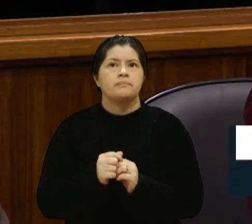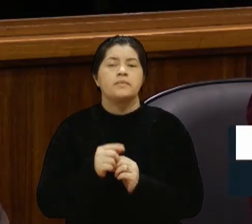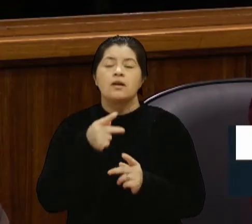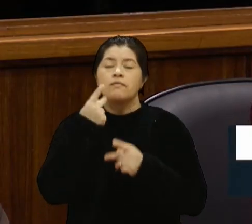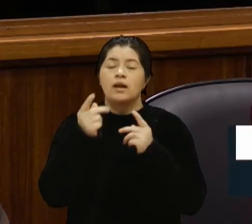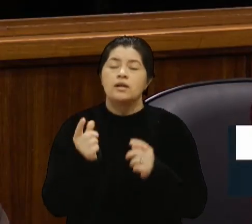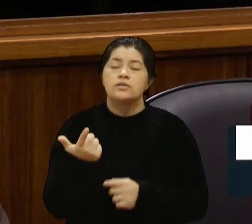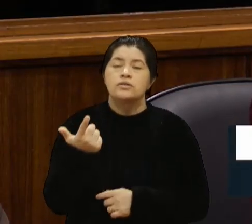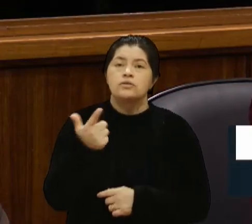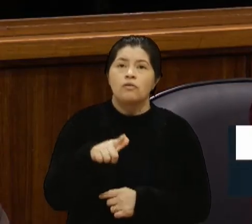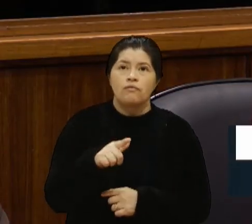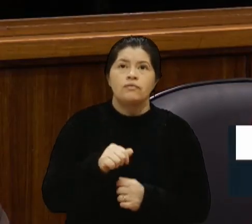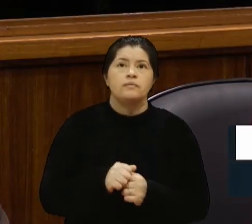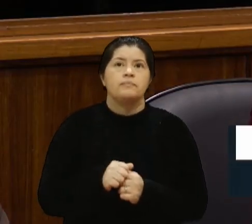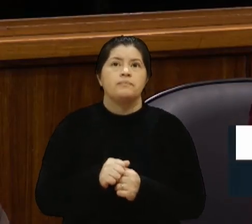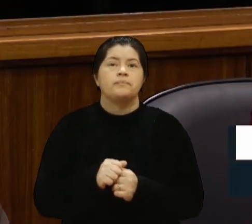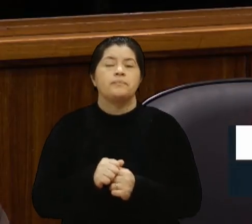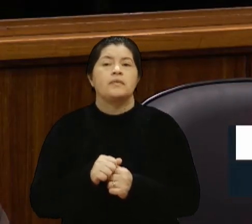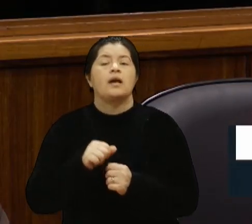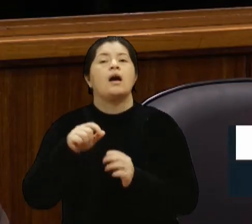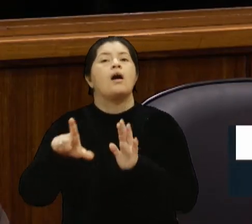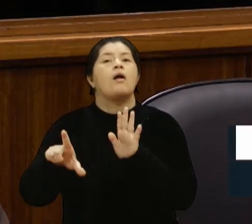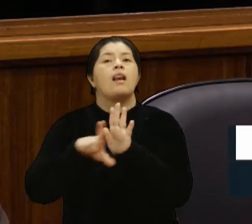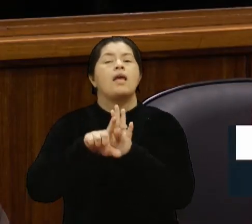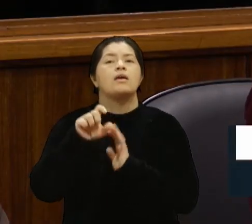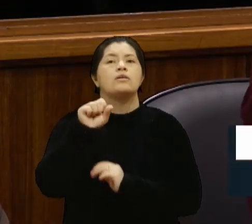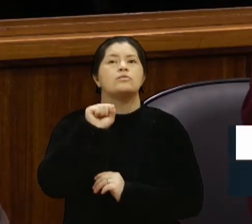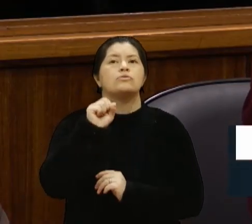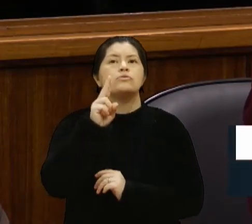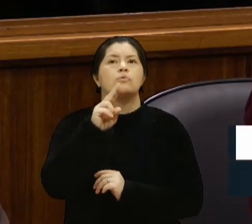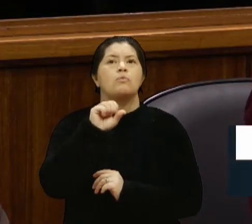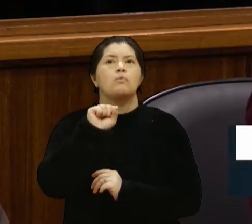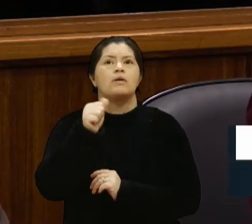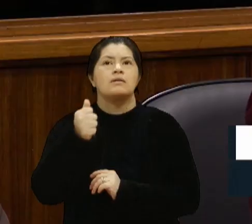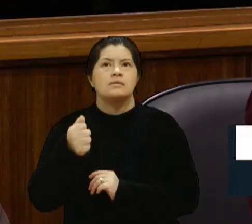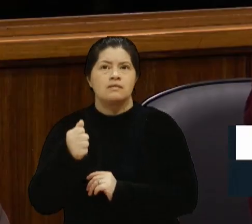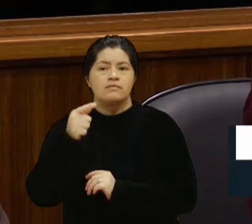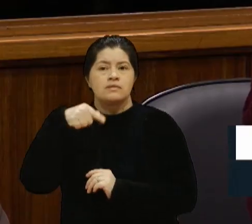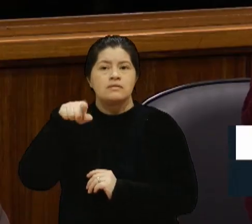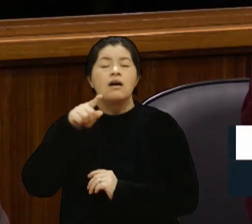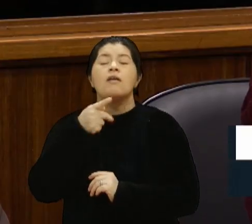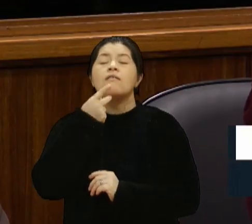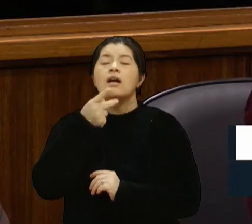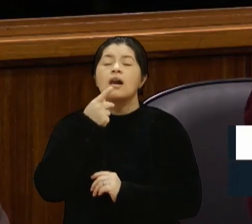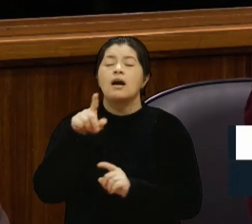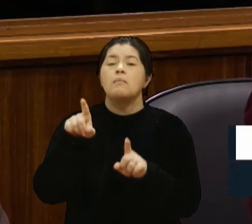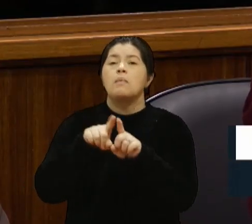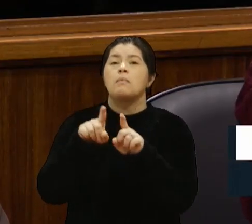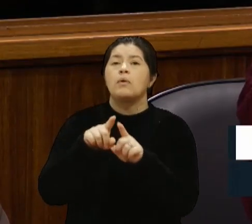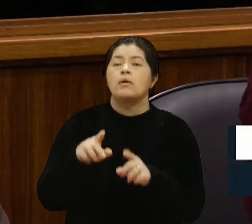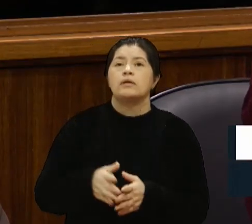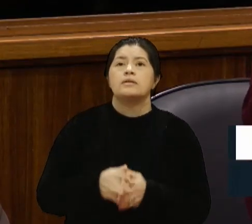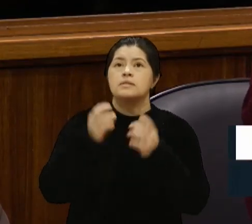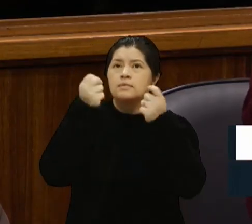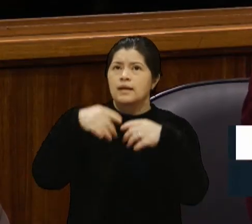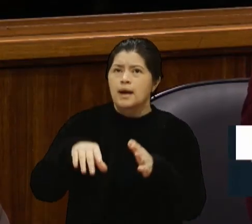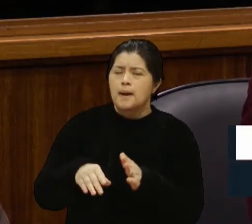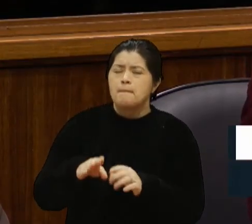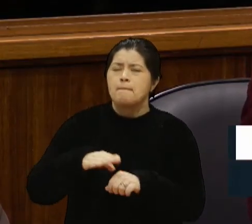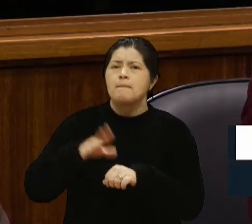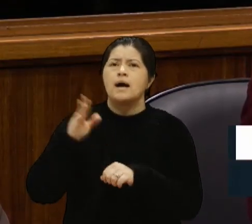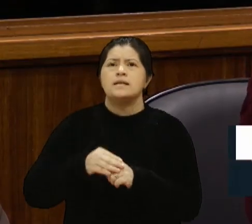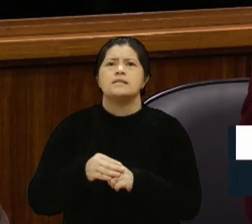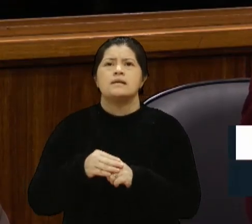que a vereadora Andressa falou da lei do SUAS, é uma lei muito importante. Acho que você poderia falar um pouco, inclusive, sobre ela, para que quando